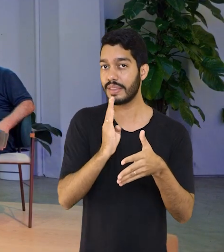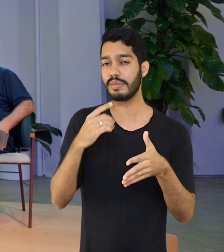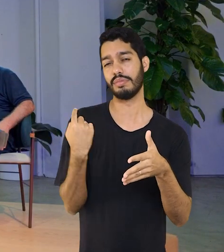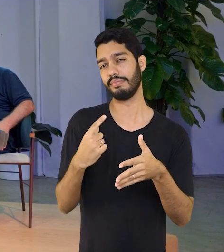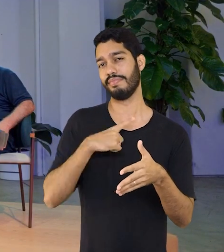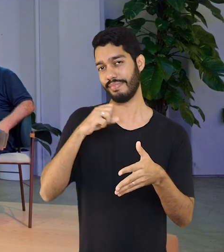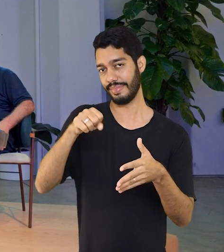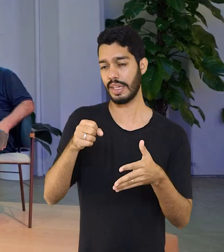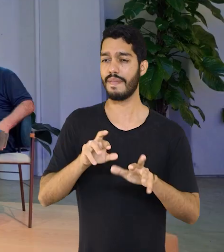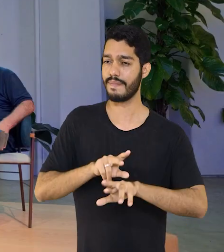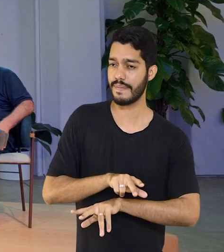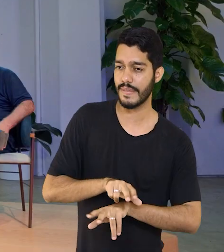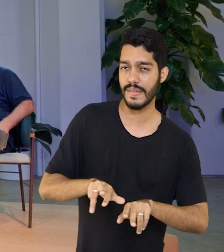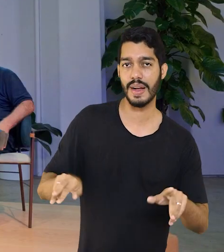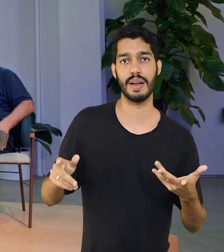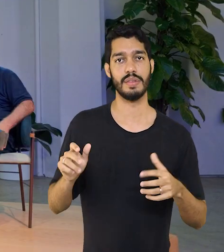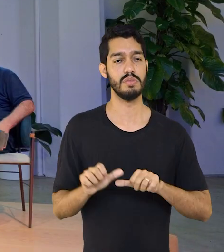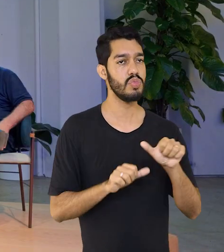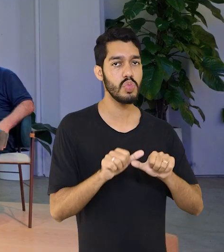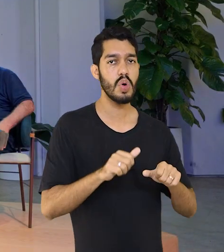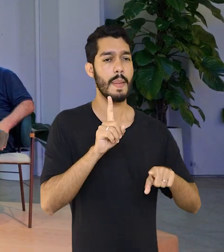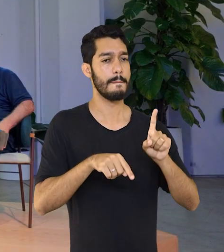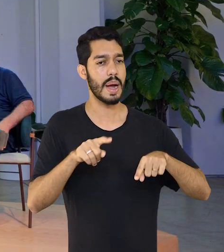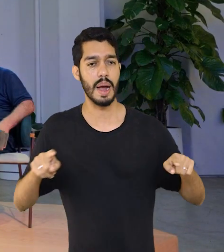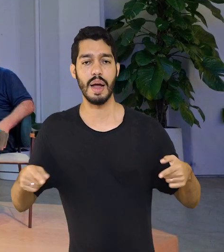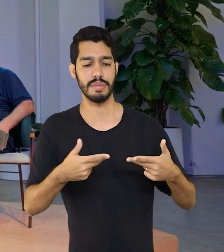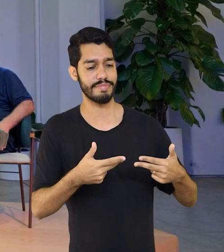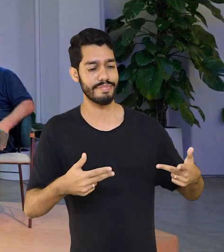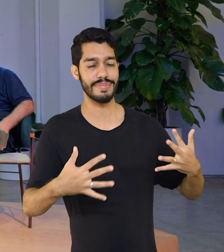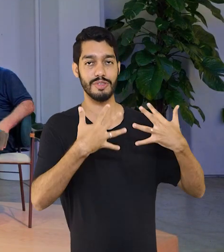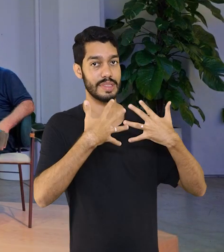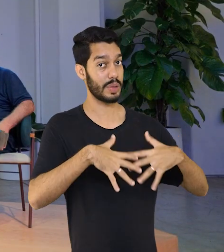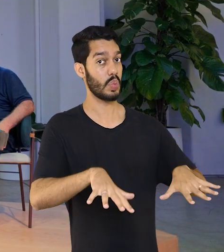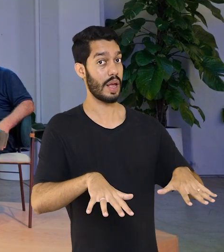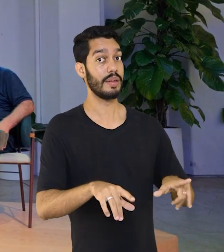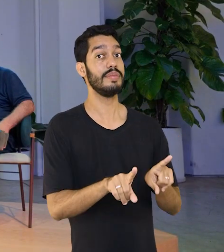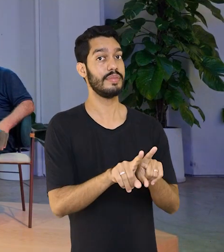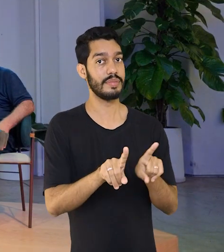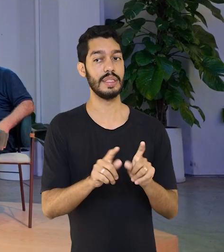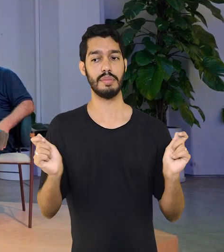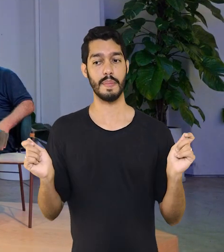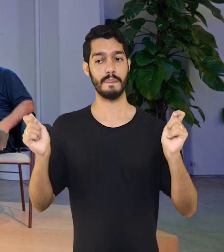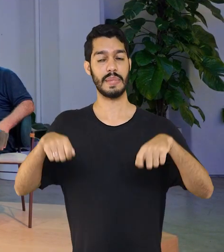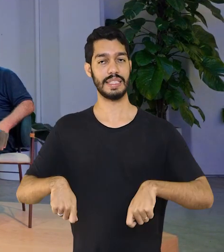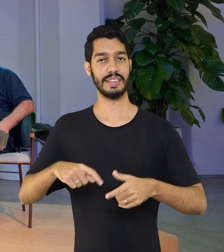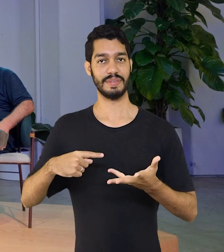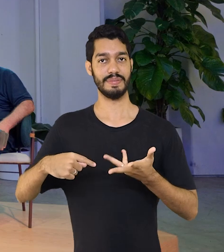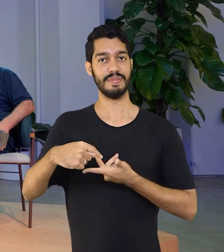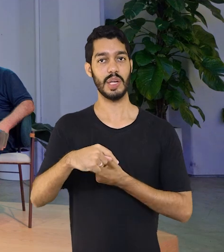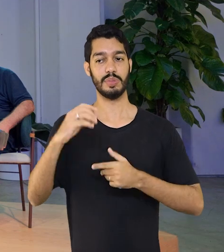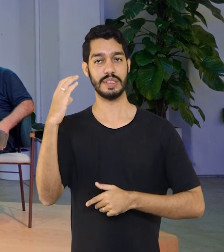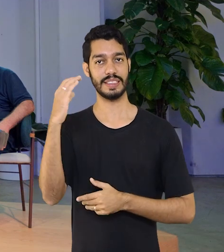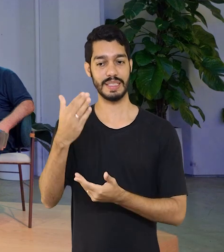a gente tem uma variedade enorme de alternativas, de recursos naturais e de competência